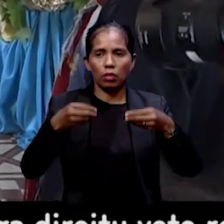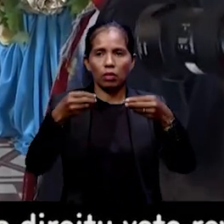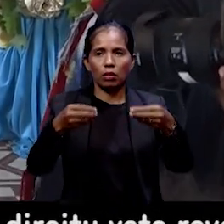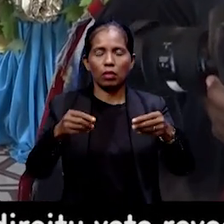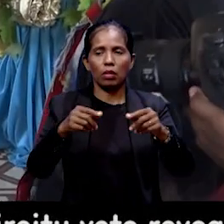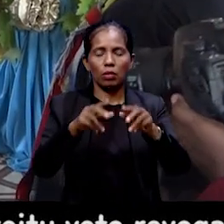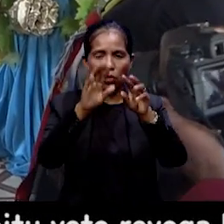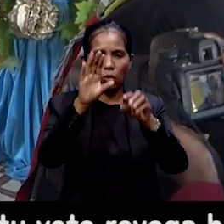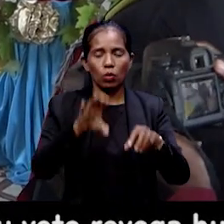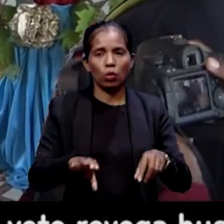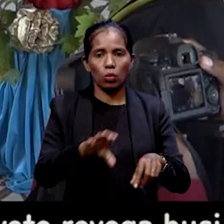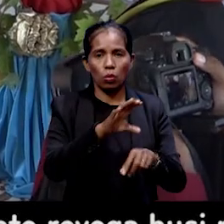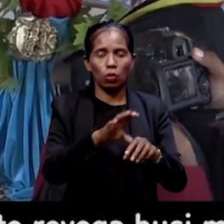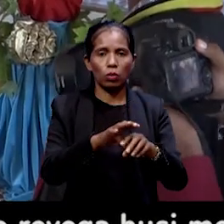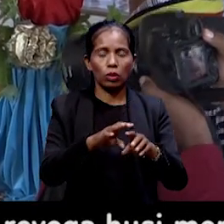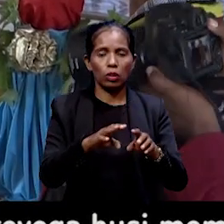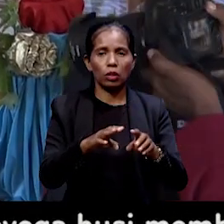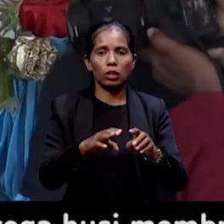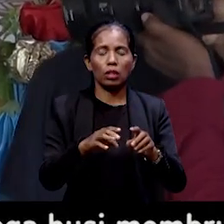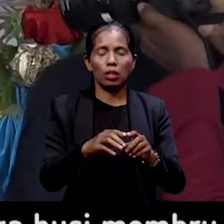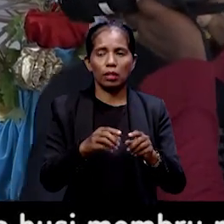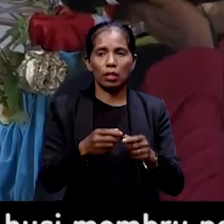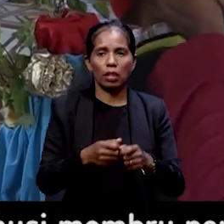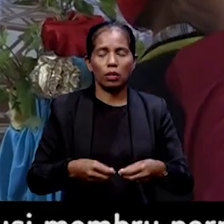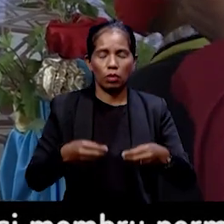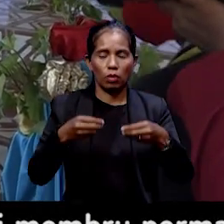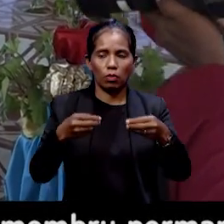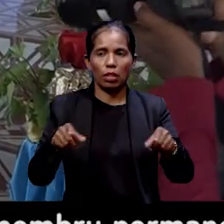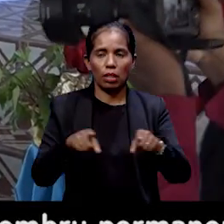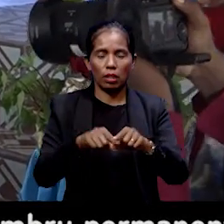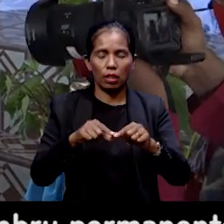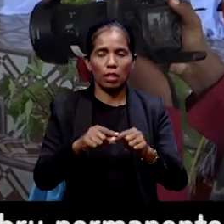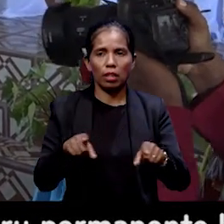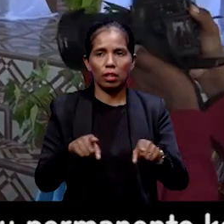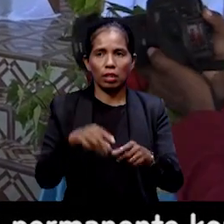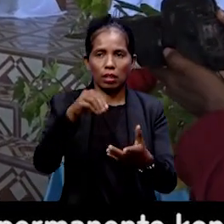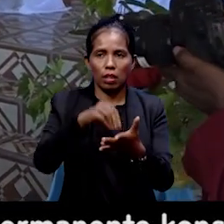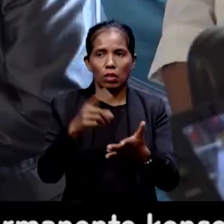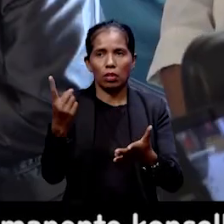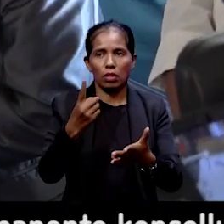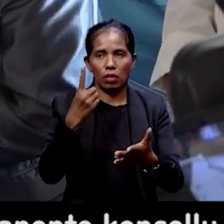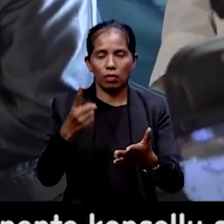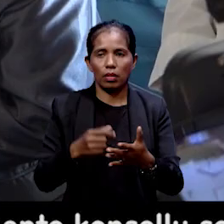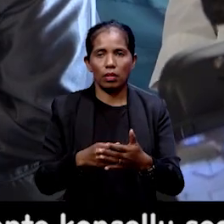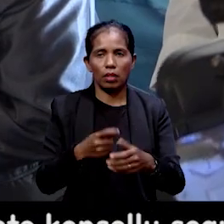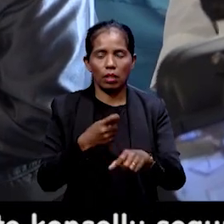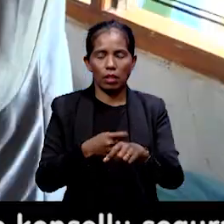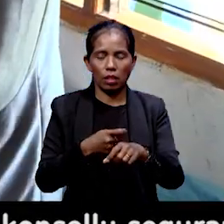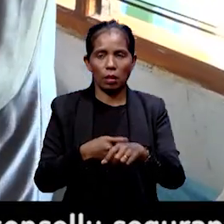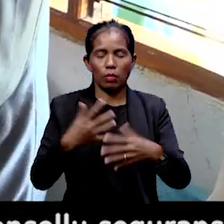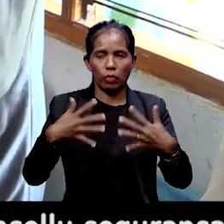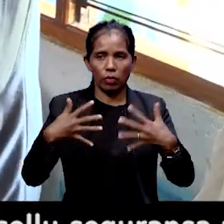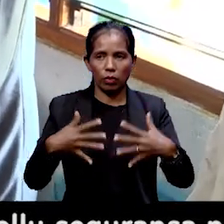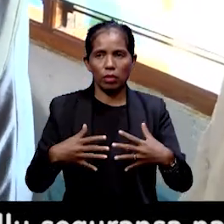ba Arquivo Museu Resistência Timorense nudar parte ida atu preserva na fatin obra sira iha tempo resistência